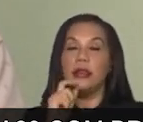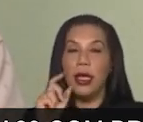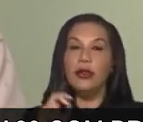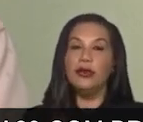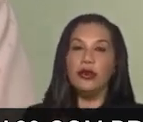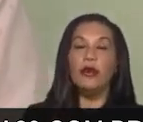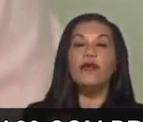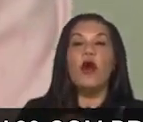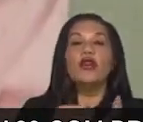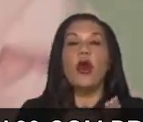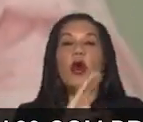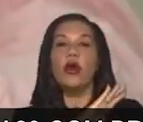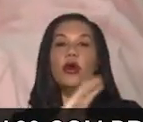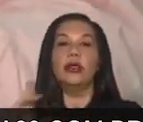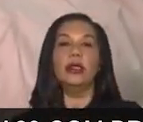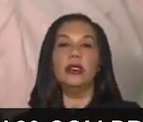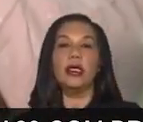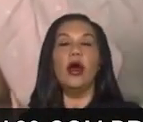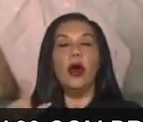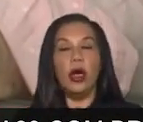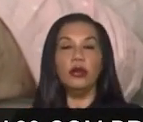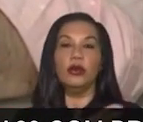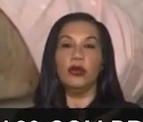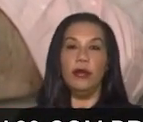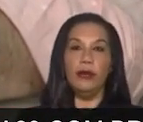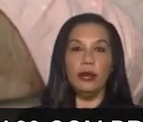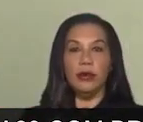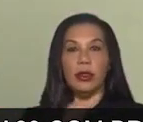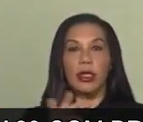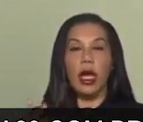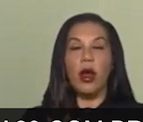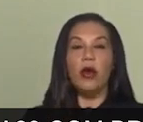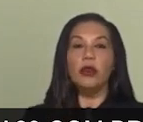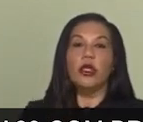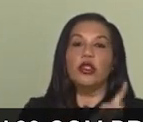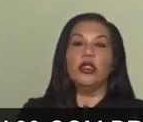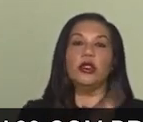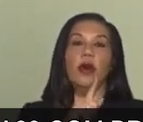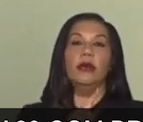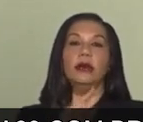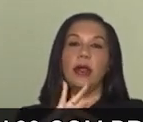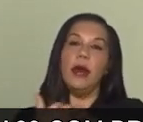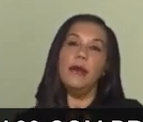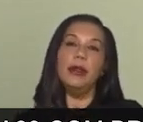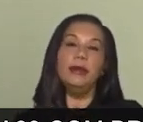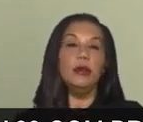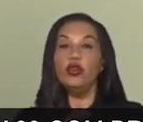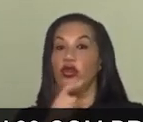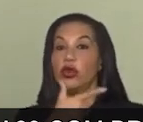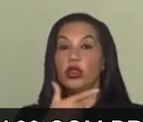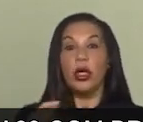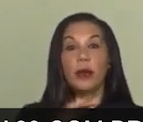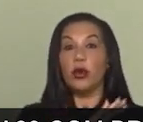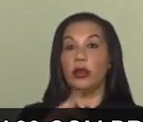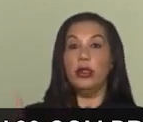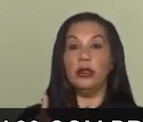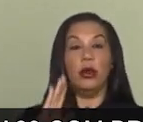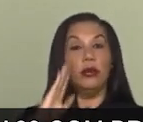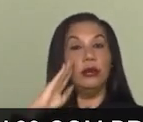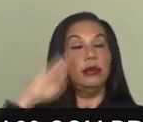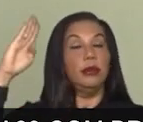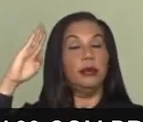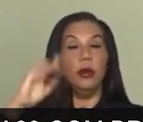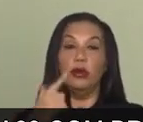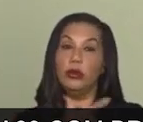uma coordenação do governo federal no gerenciamento da pandemia. Então a gente já não tinha mais uma coordenação central, nunca teve uma